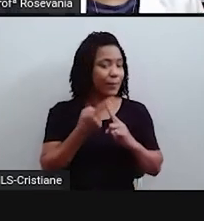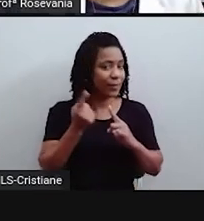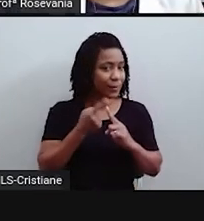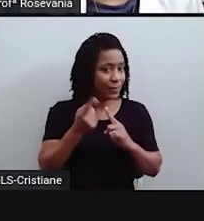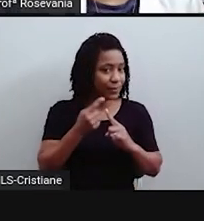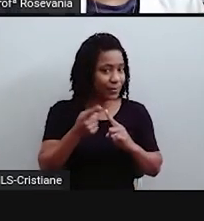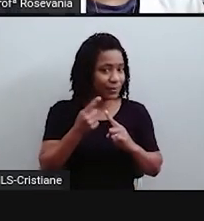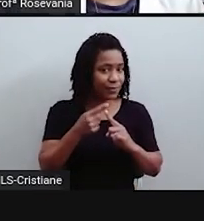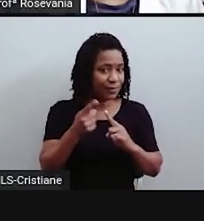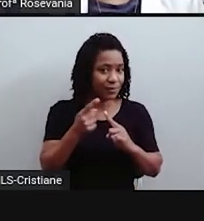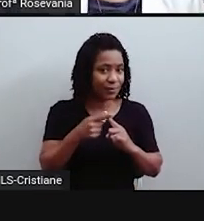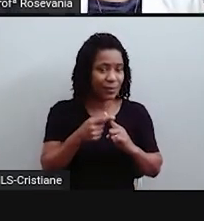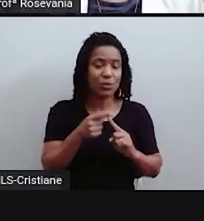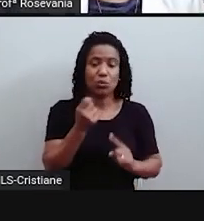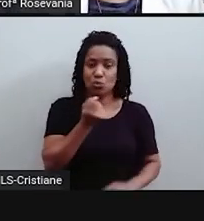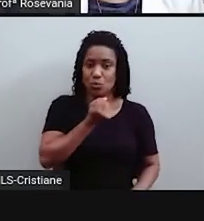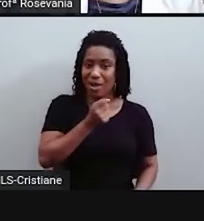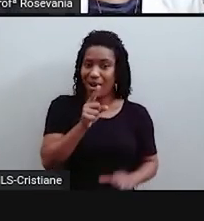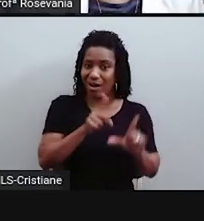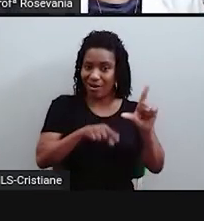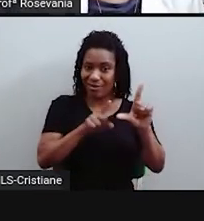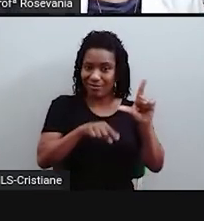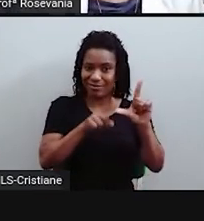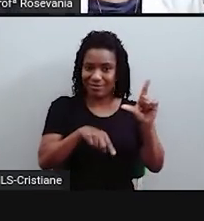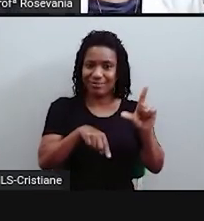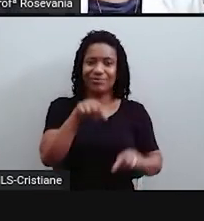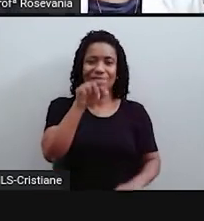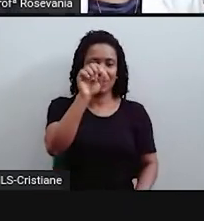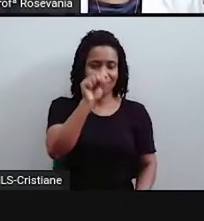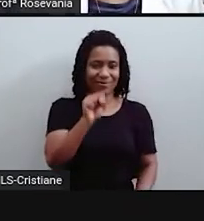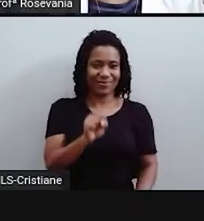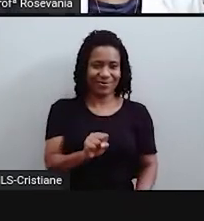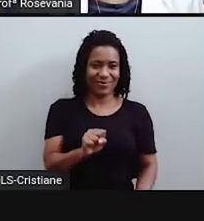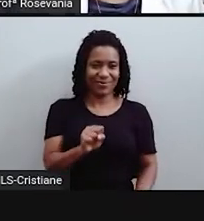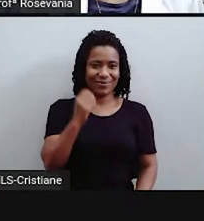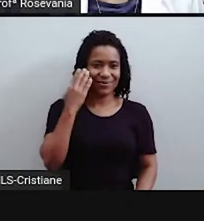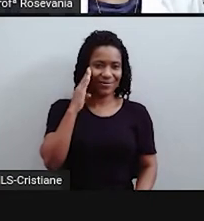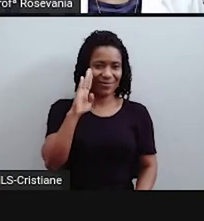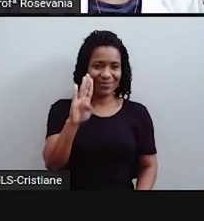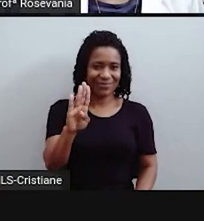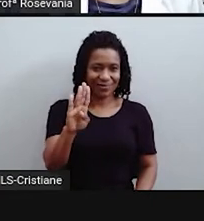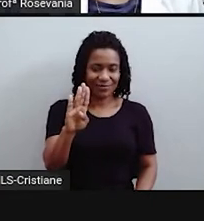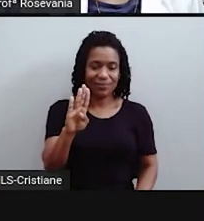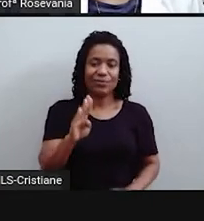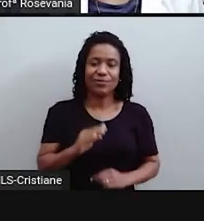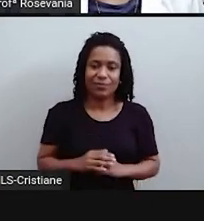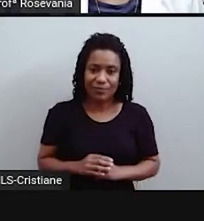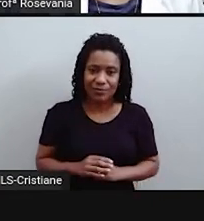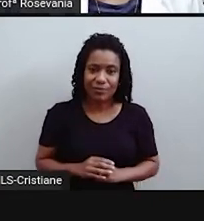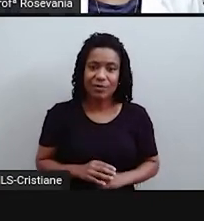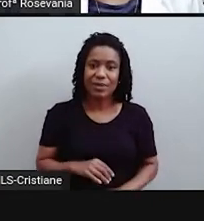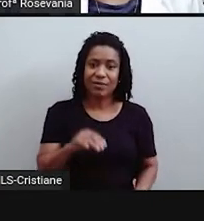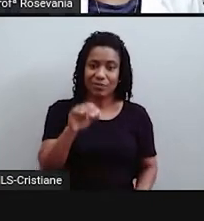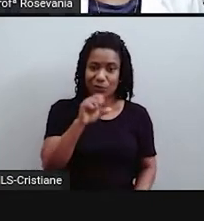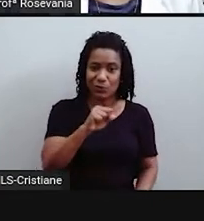ponto colateral, viu? Aí o que acontece? Eu tenho aqui o sul e o sudeste. Aí ficou sul, sudeste.